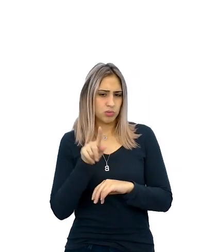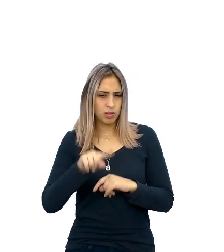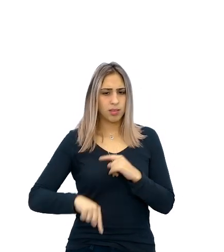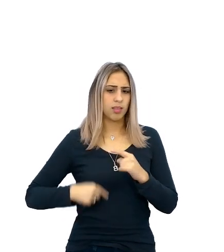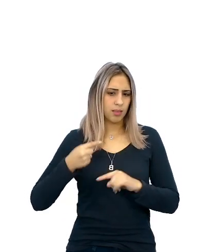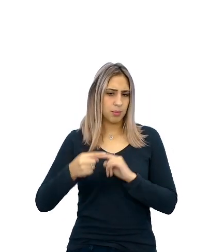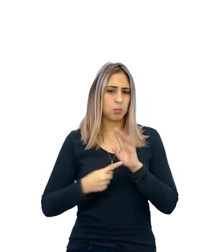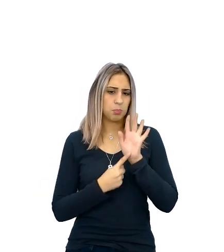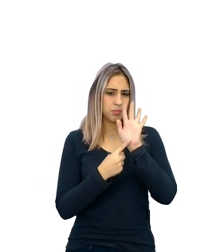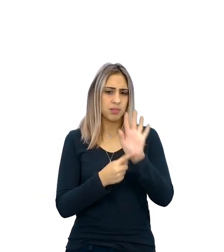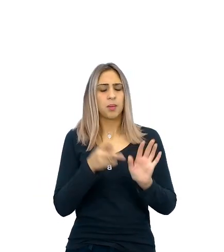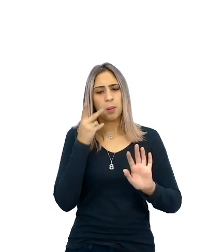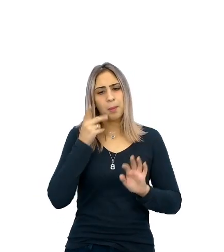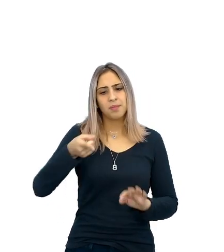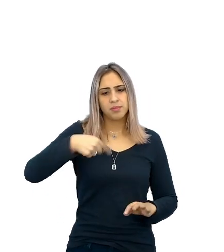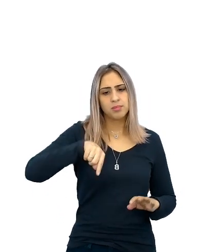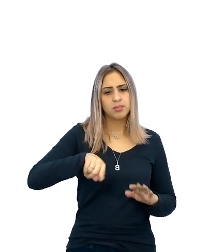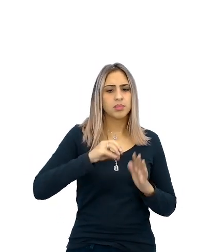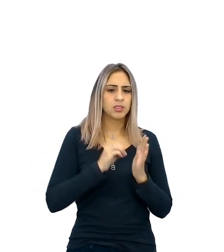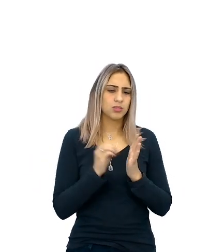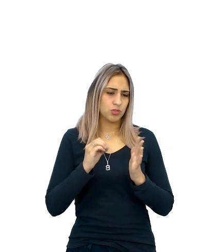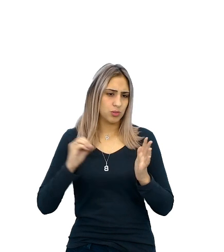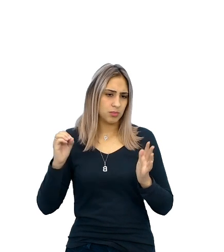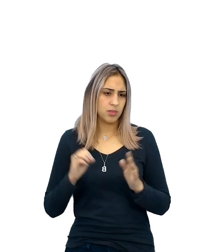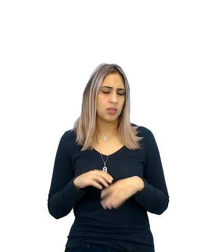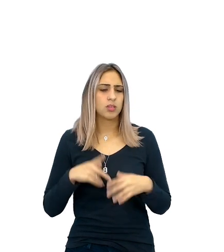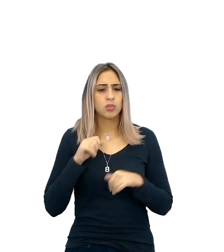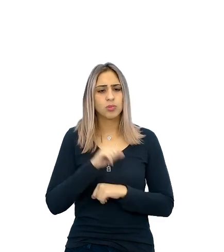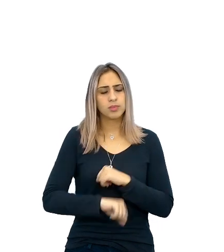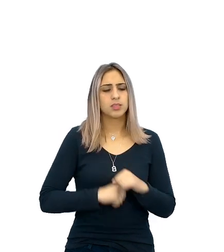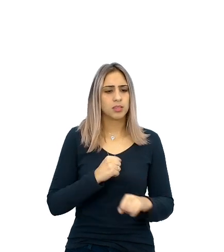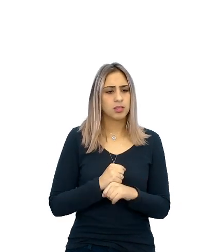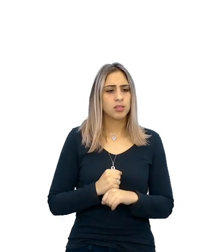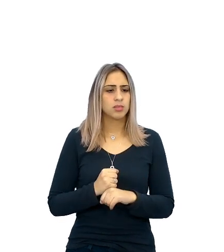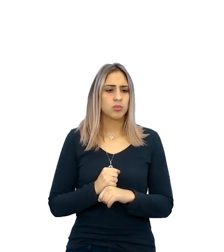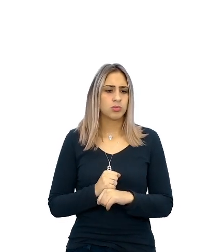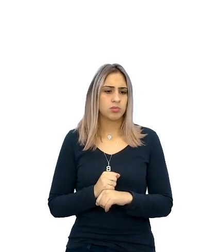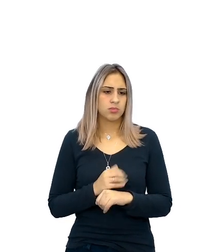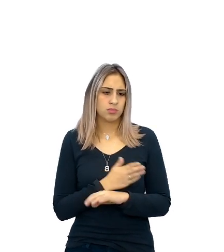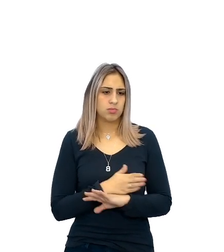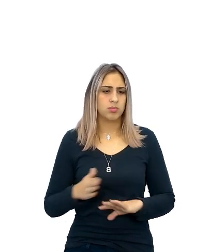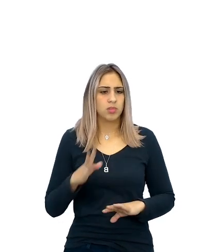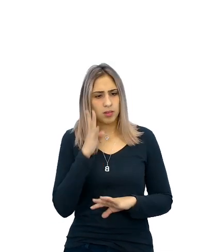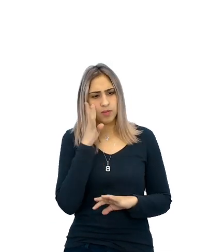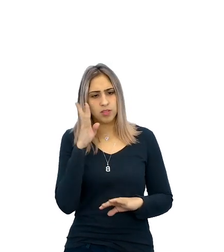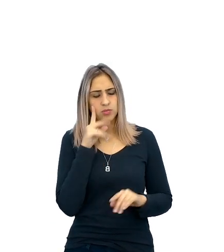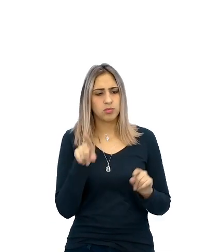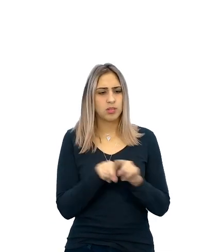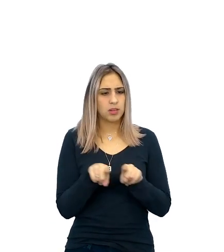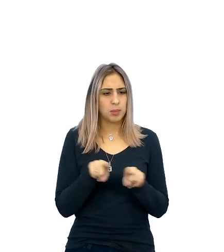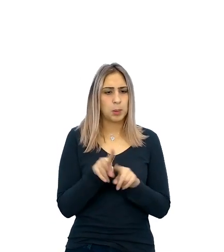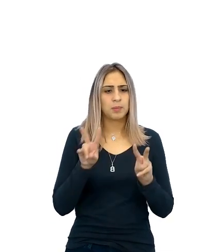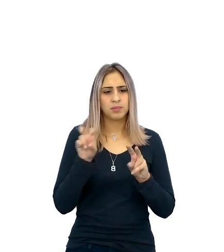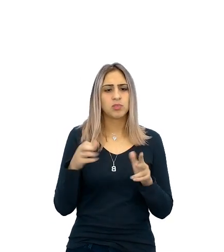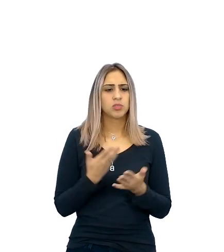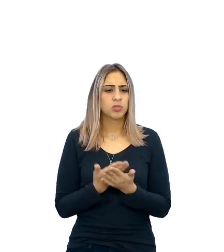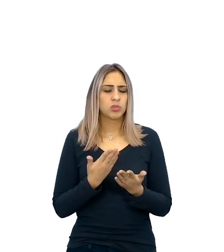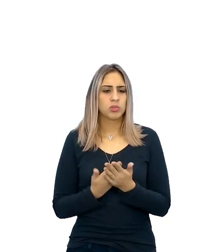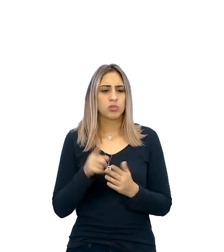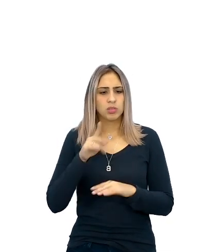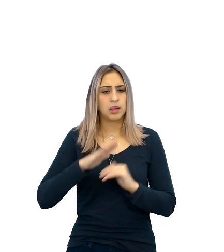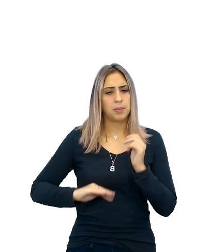depois apresentado para vocês no Centro de Mídias dos anos séries. A refletir também sobre os estudos